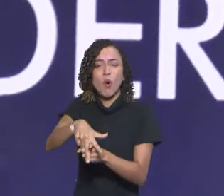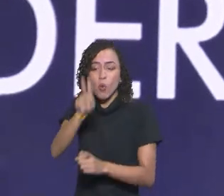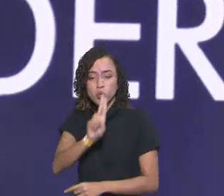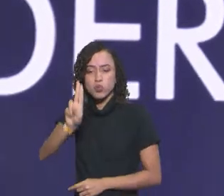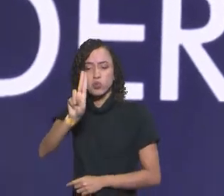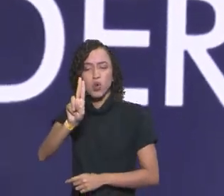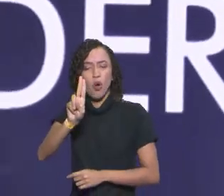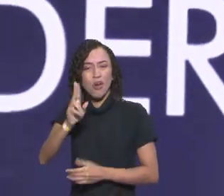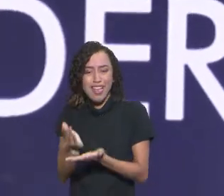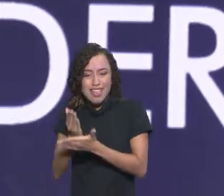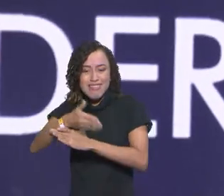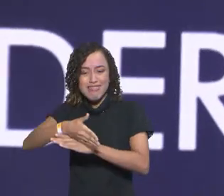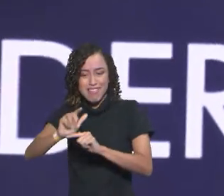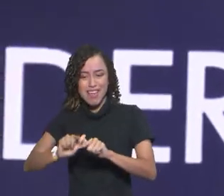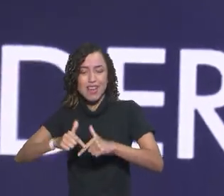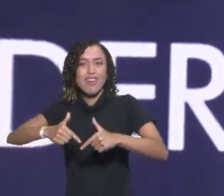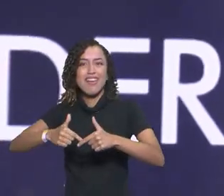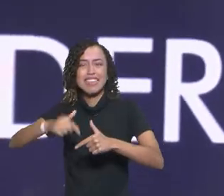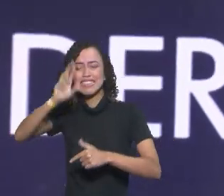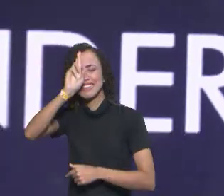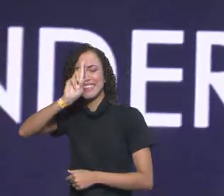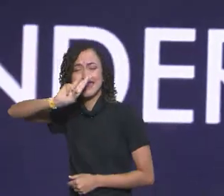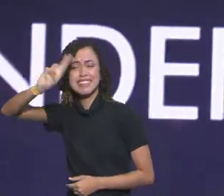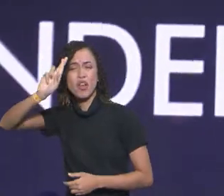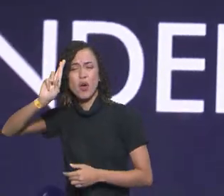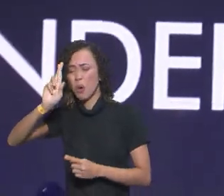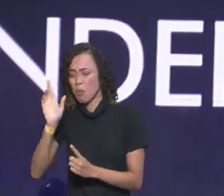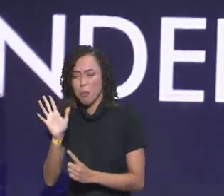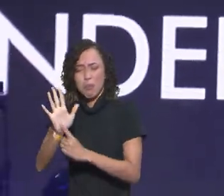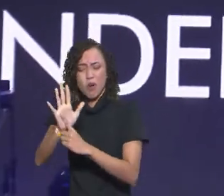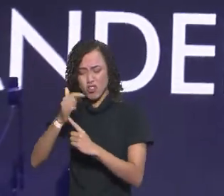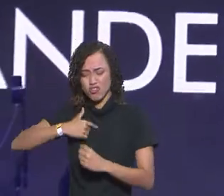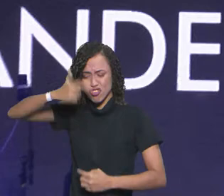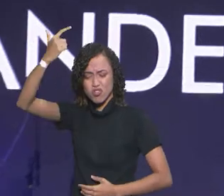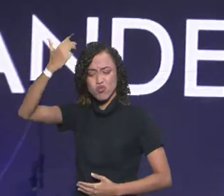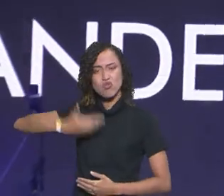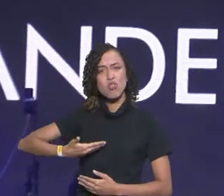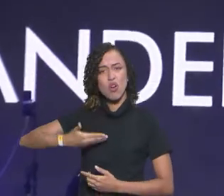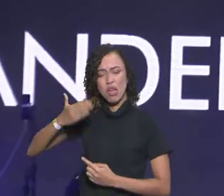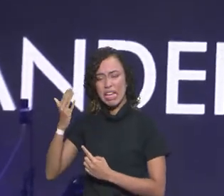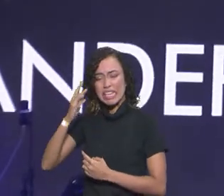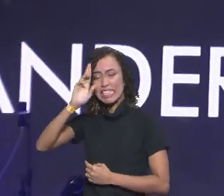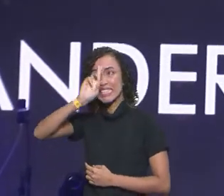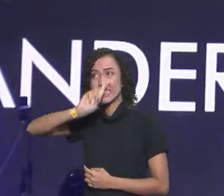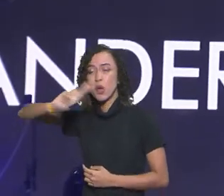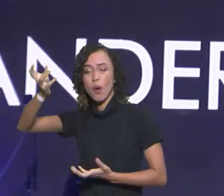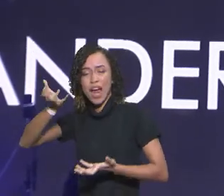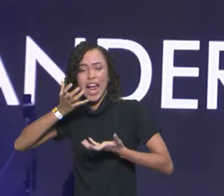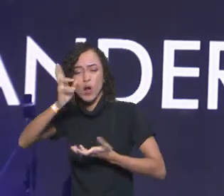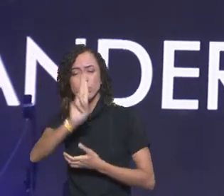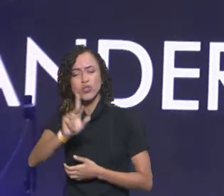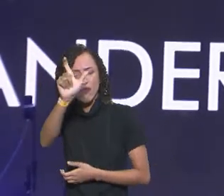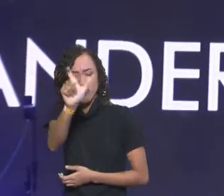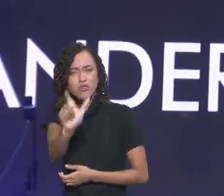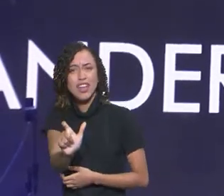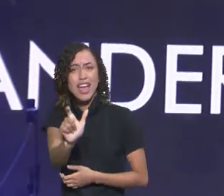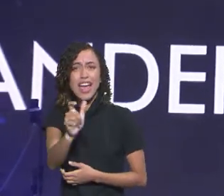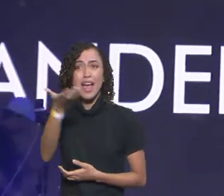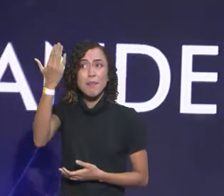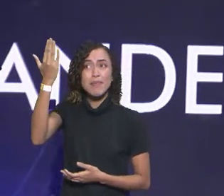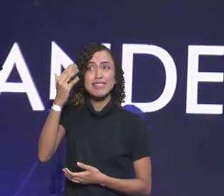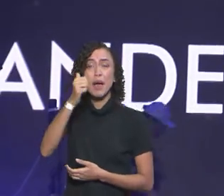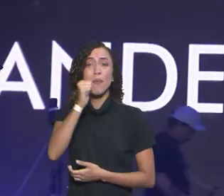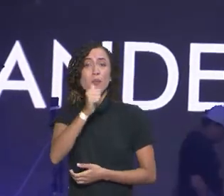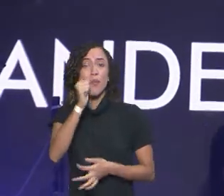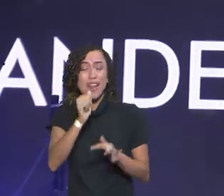importa a minha forma Minha Essência que determina se ele quiser ele usa você se ele quiser ele usa a mulher samaritana